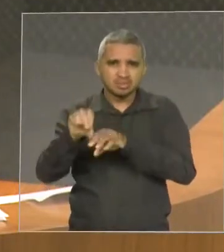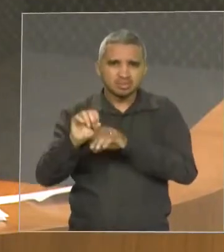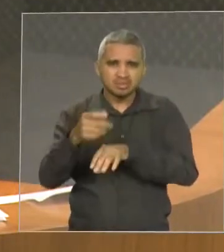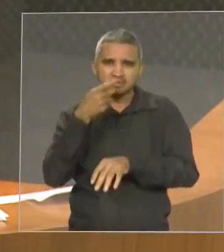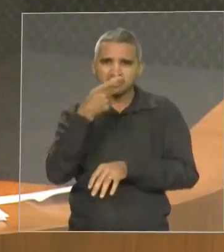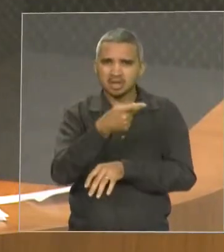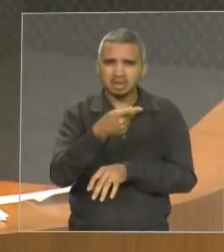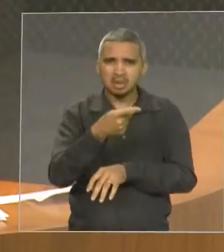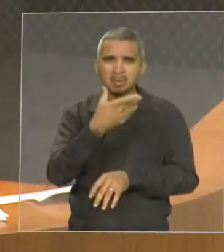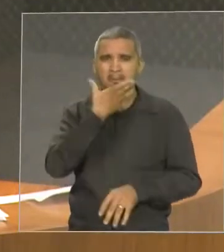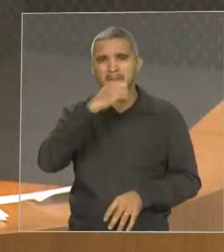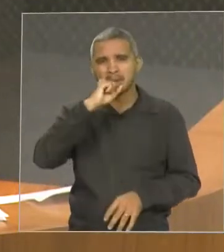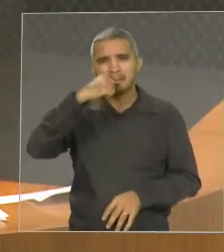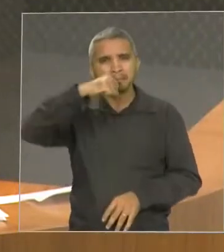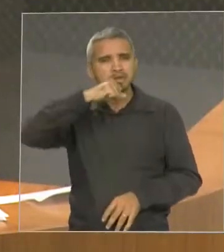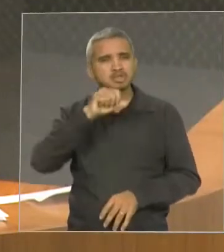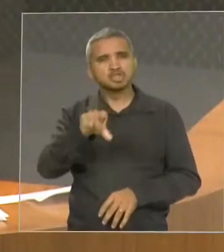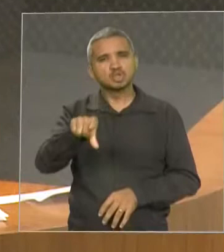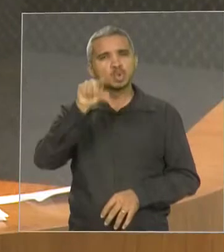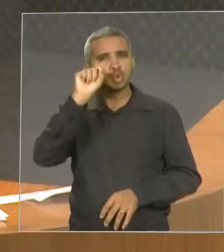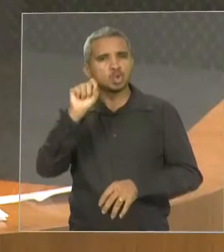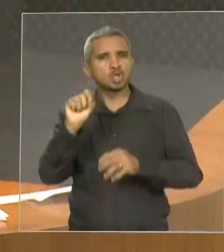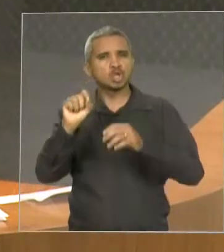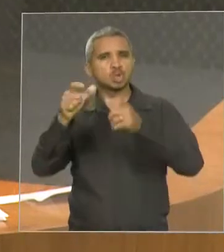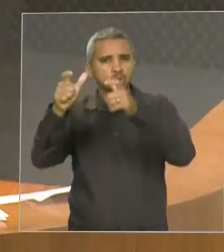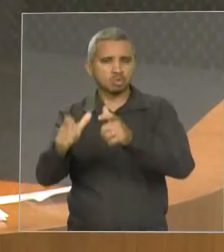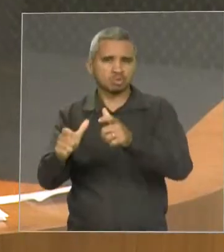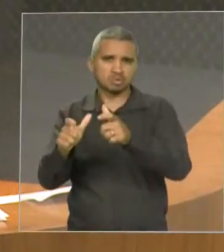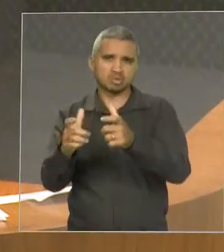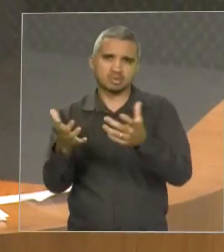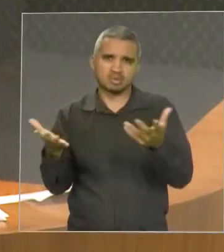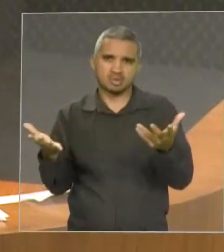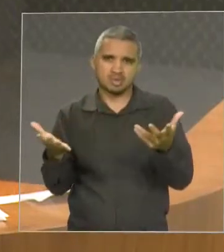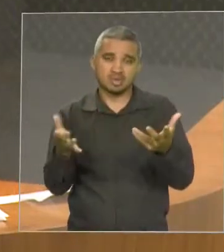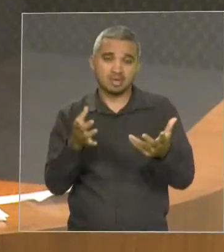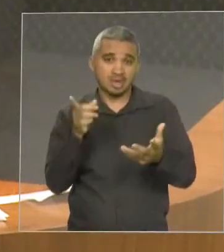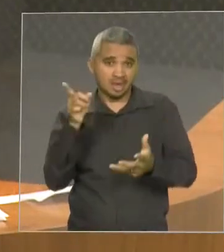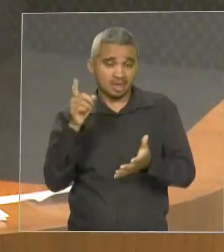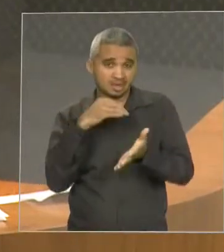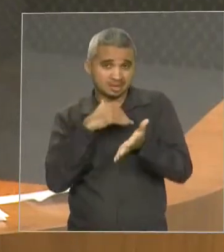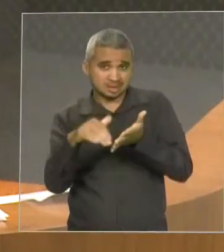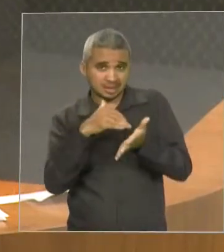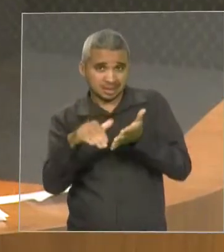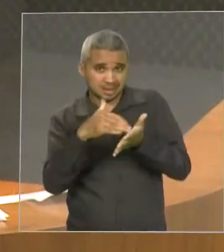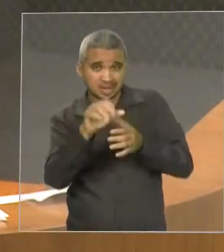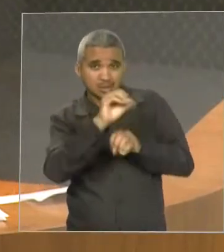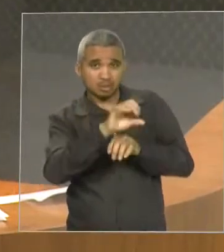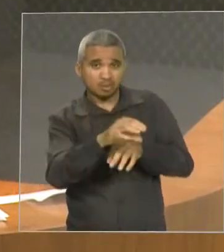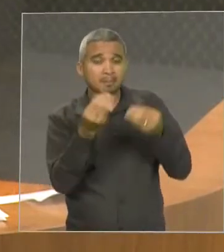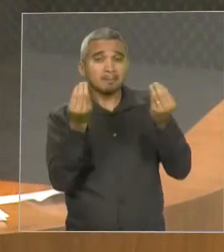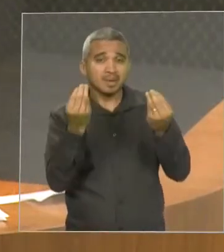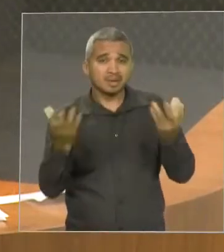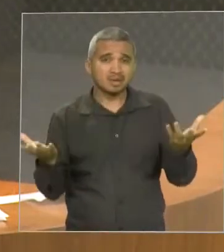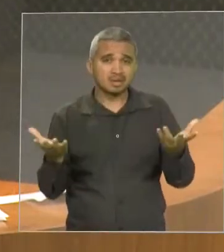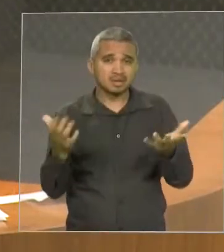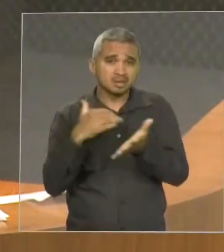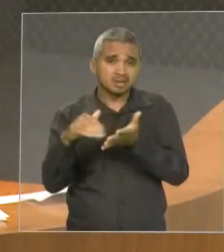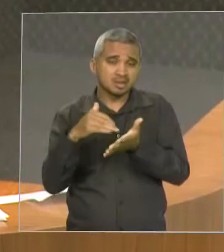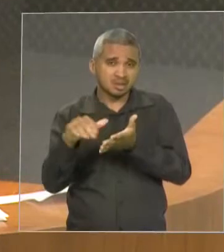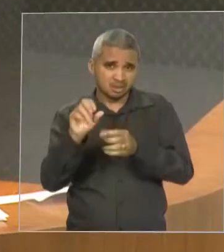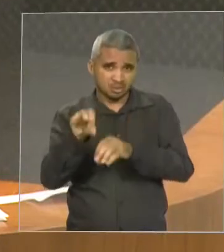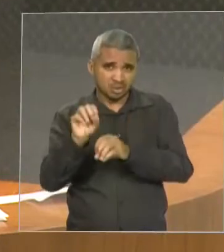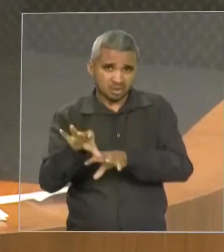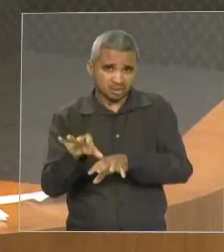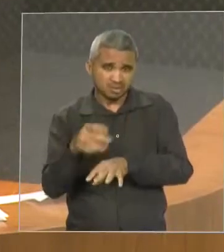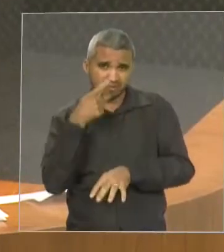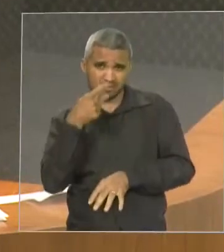os pais que escolheram esse lugar? Ou seja, ele é secretário de educação para quê, deputada Graça Paz? Para dizer que os